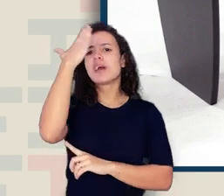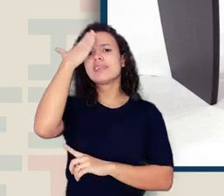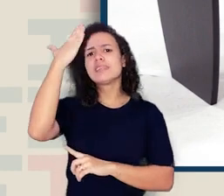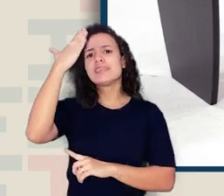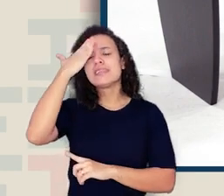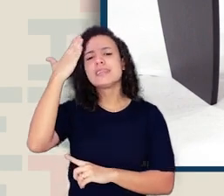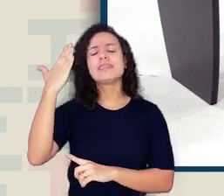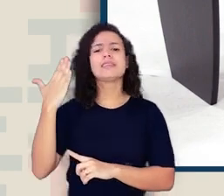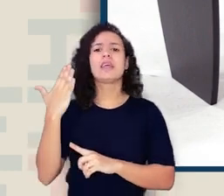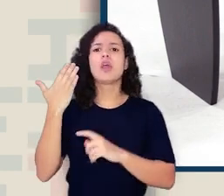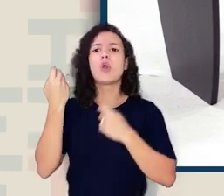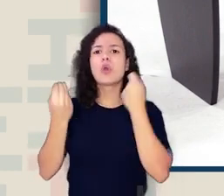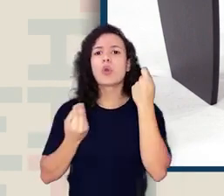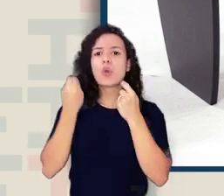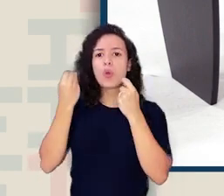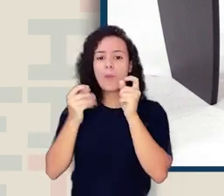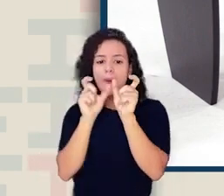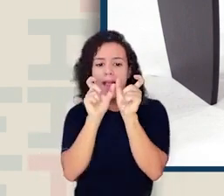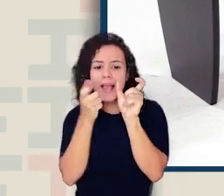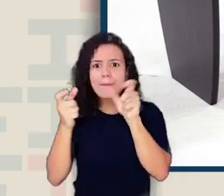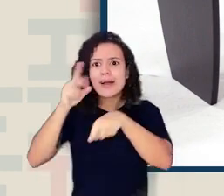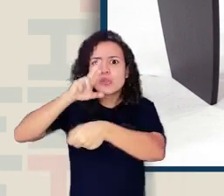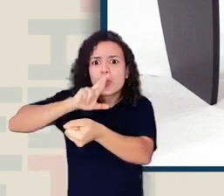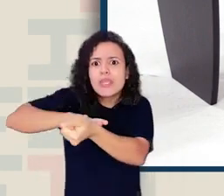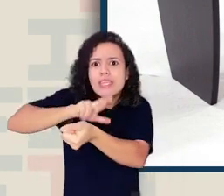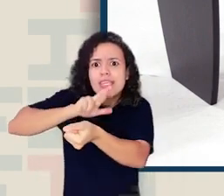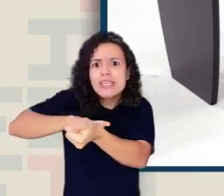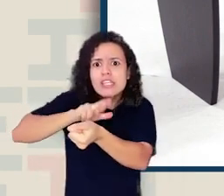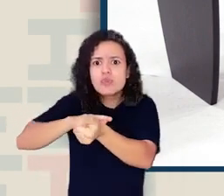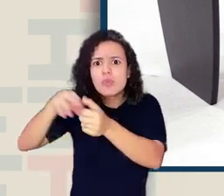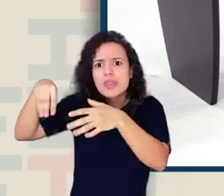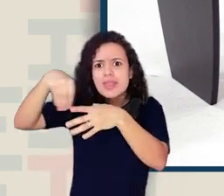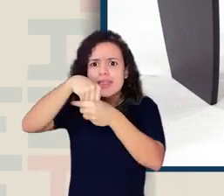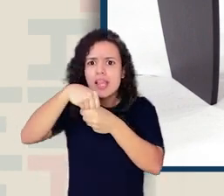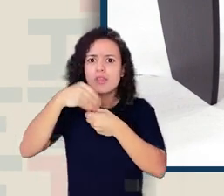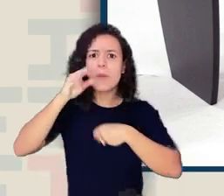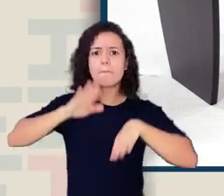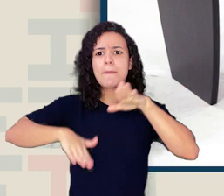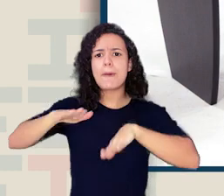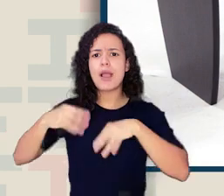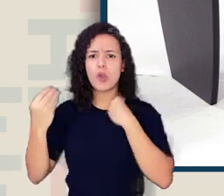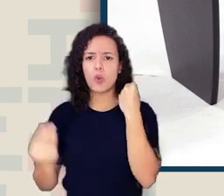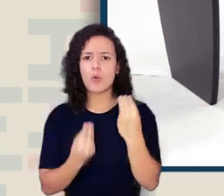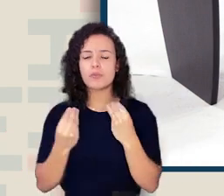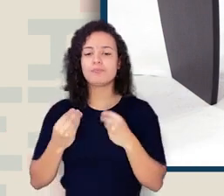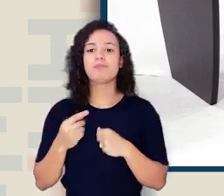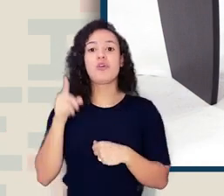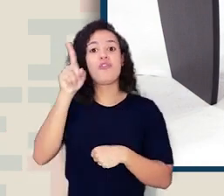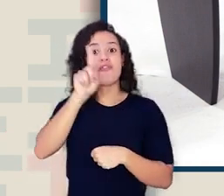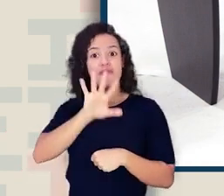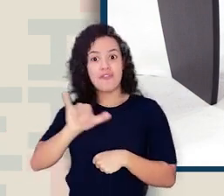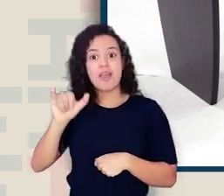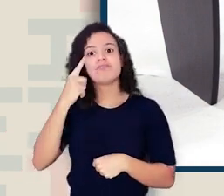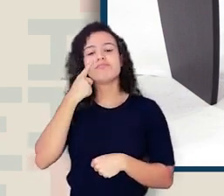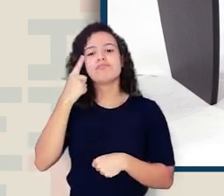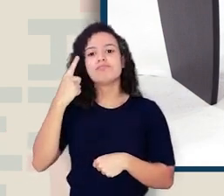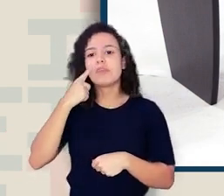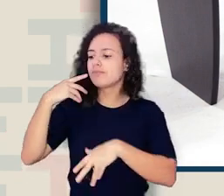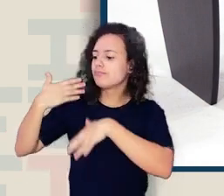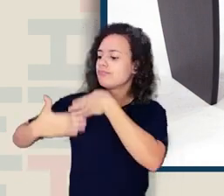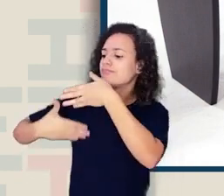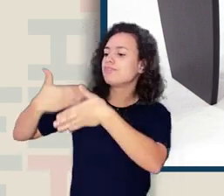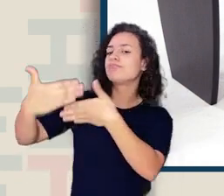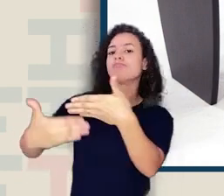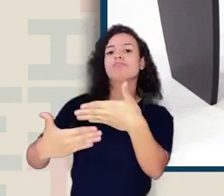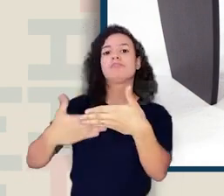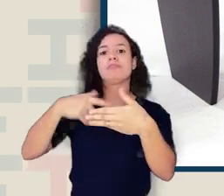isso funciona na gramática rítmica dos nossos tambores. Então, nós vamos perceber o seguinte, que no decorrer dessas aulas,